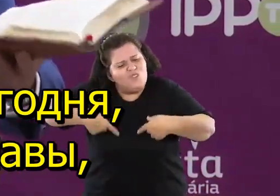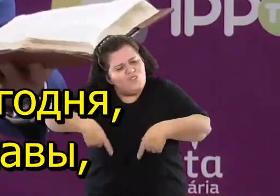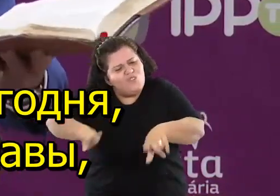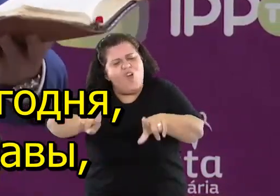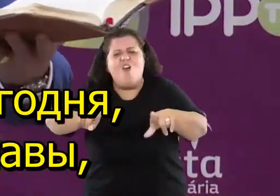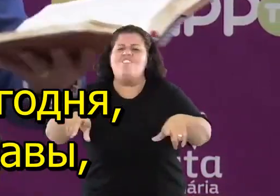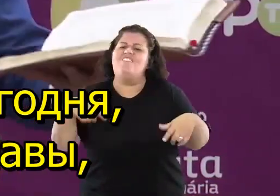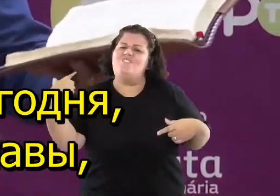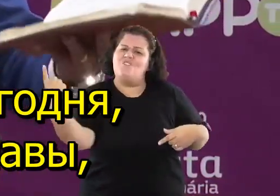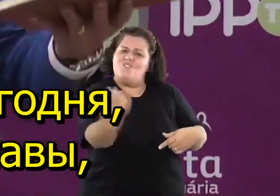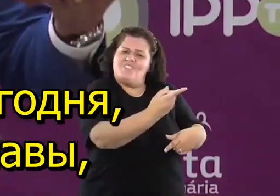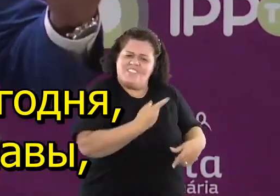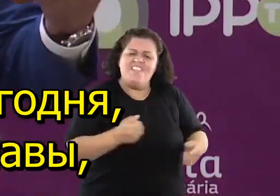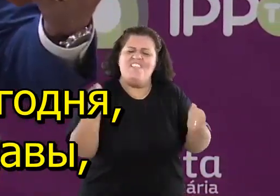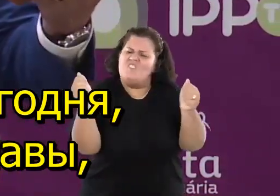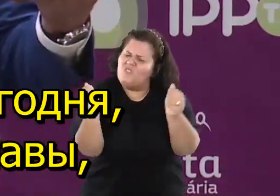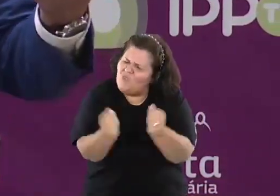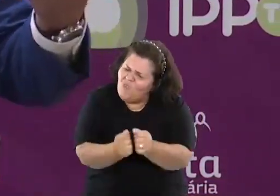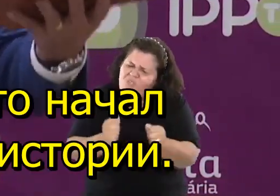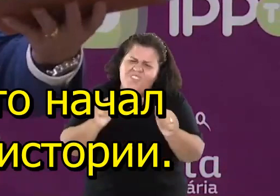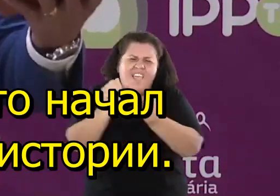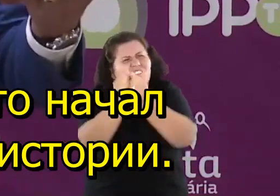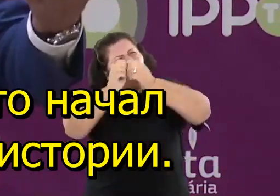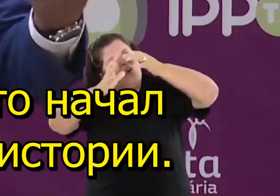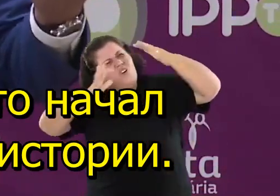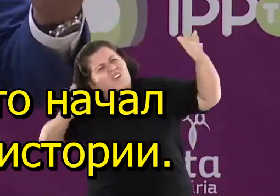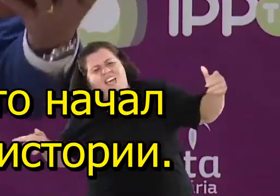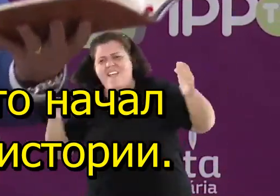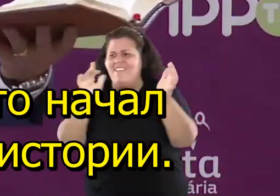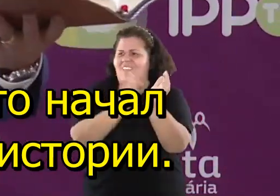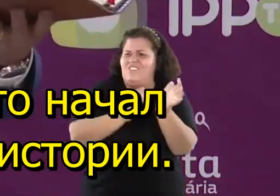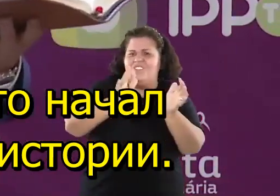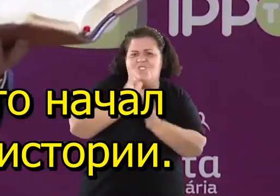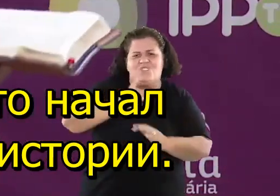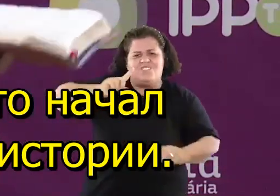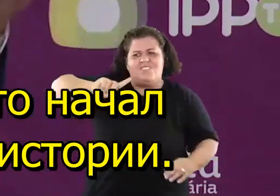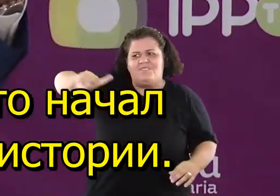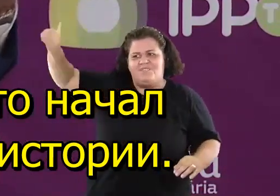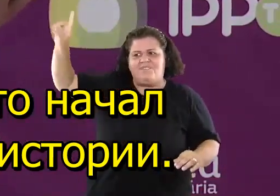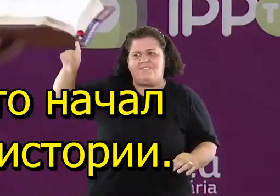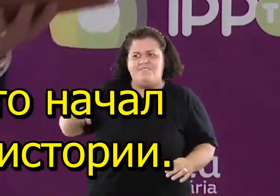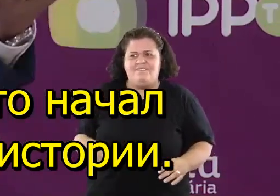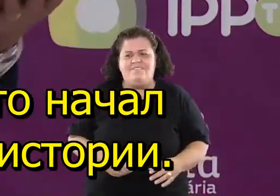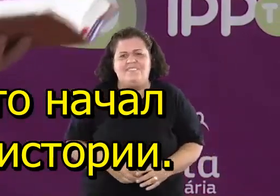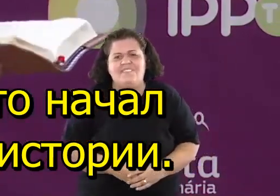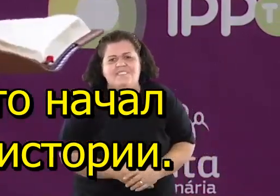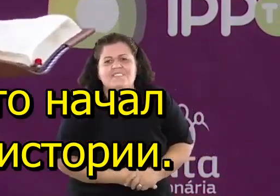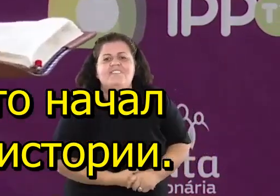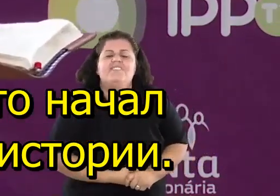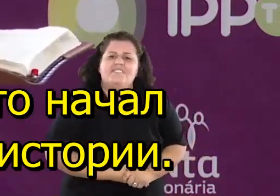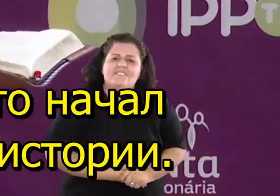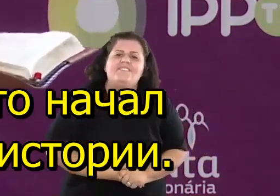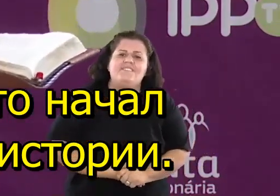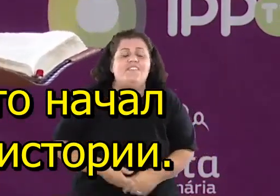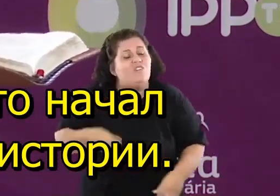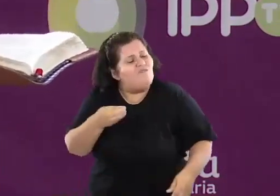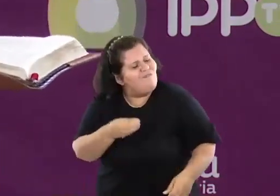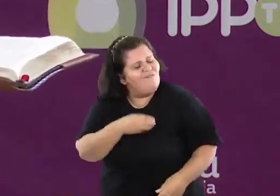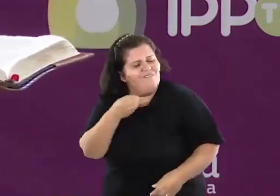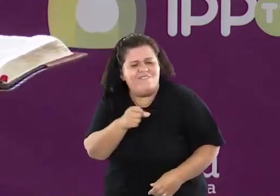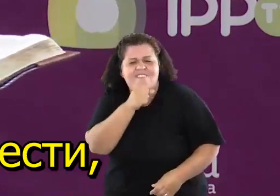aqui hoje para adorar o Rei da Glória, o Senhor Jesus Cristo, aquele que começou uma nova história na nossa velha